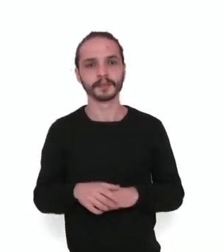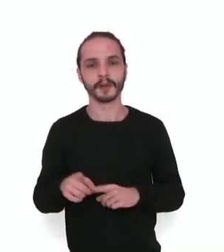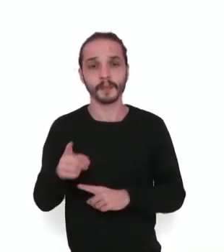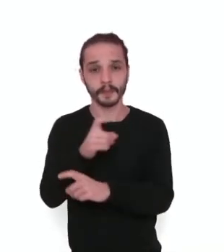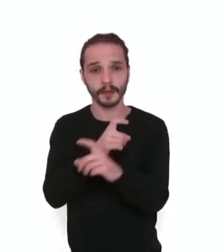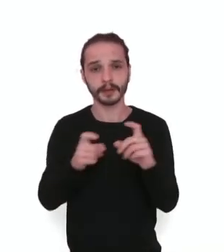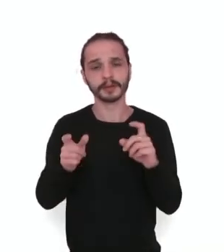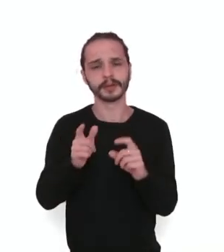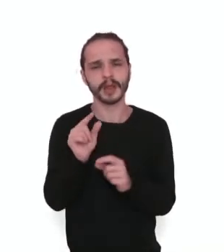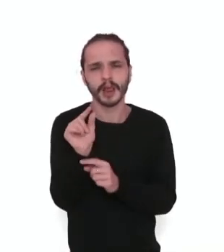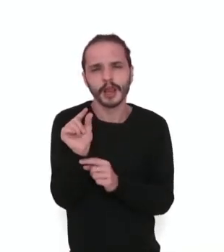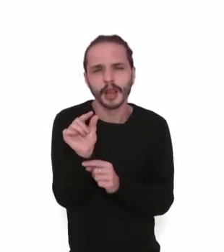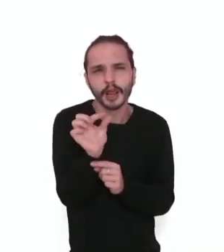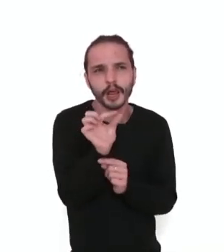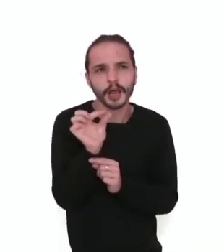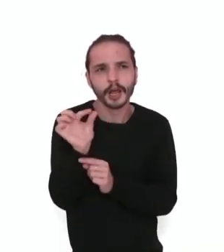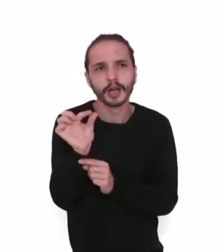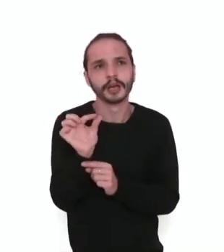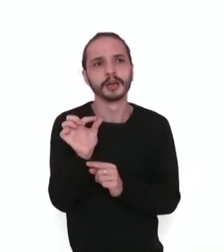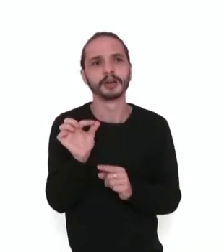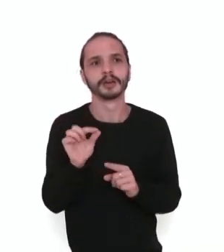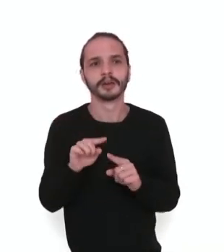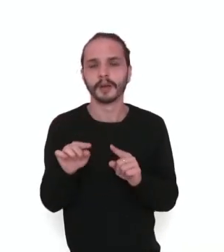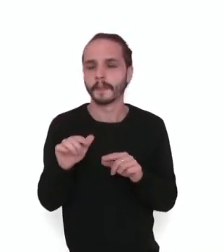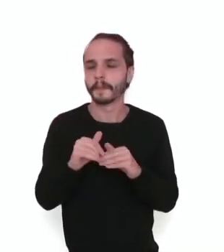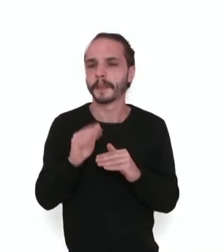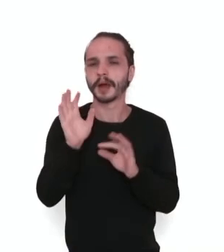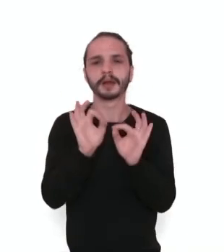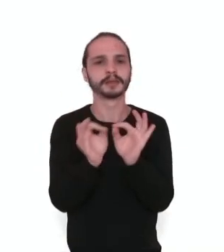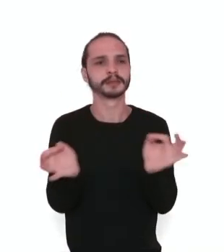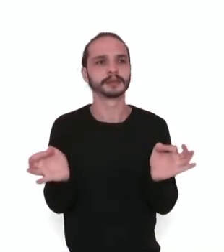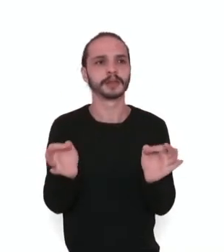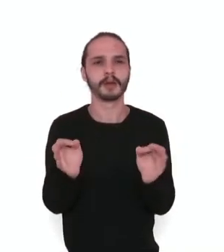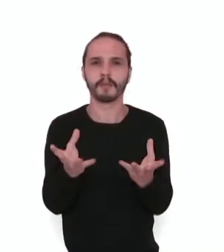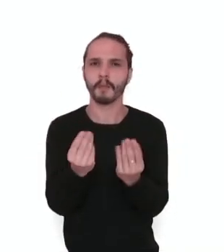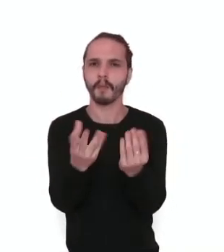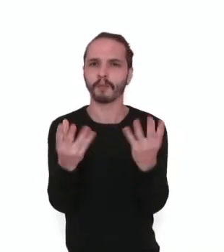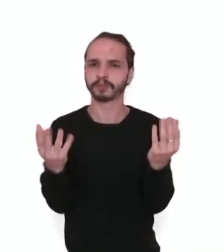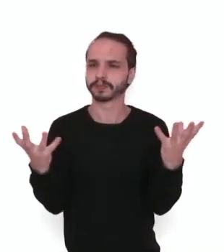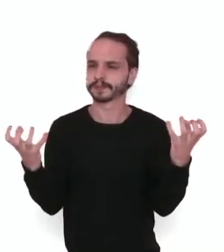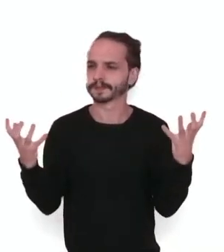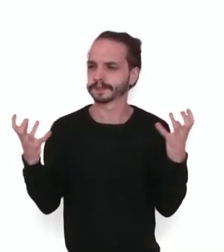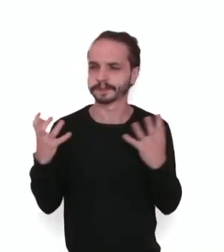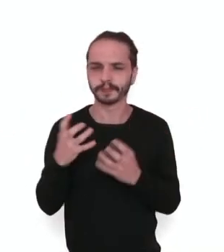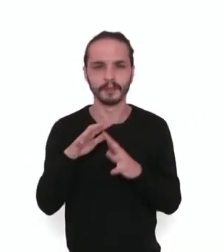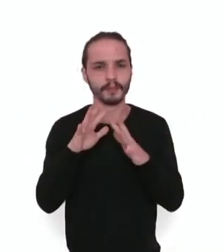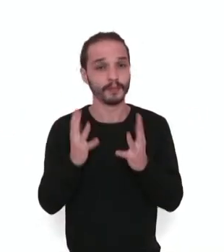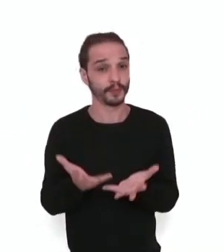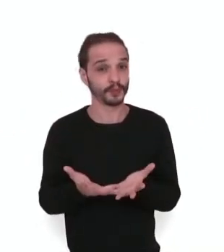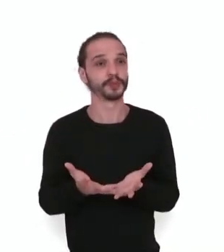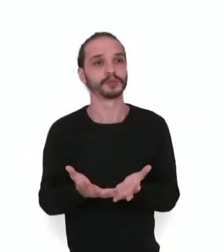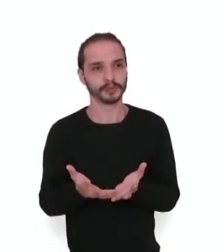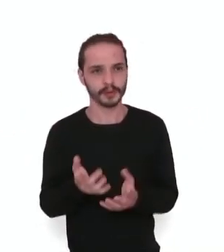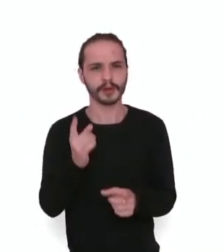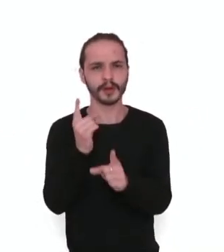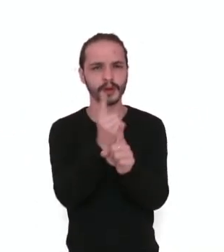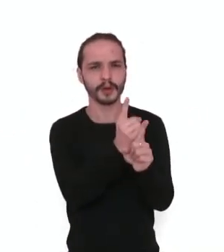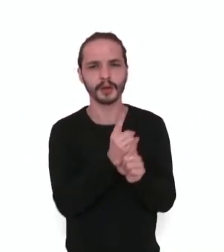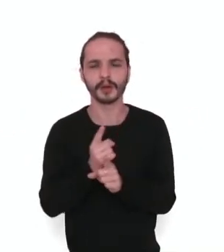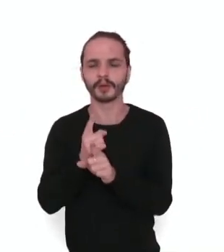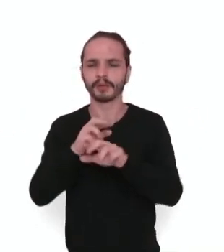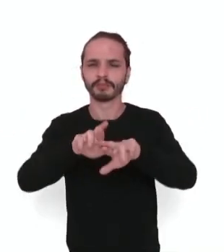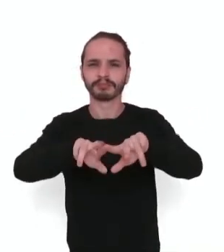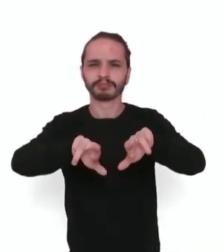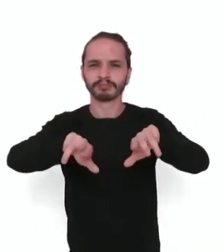que estão entre os menores, mais simples e mais abundantes organismos do planeta. São encontradas em